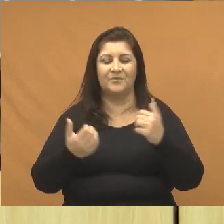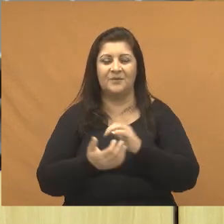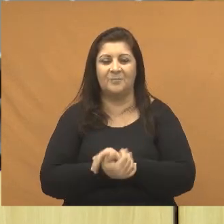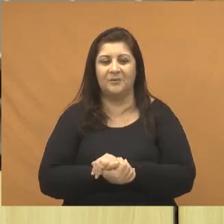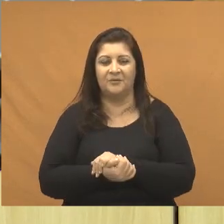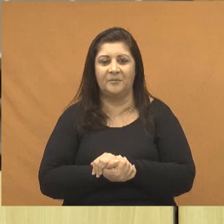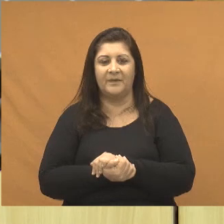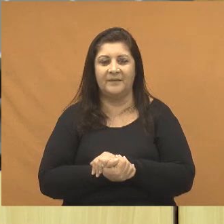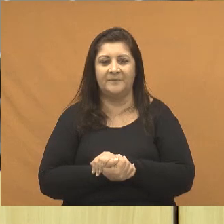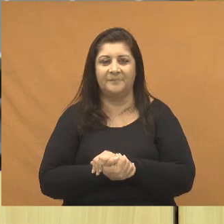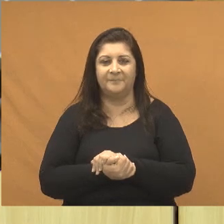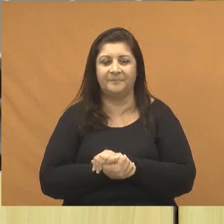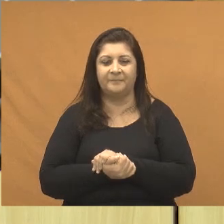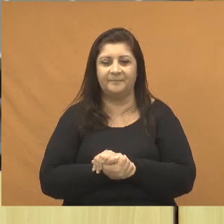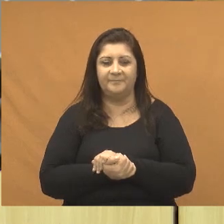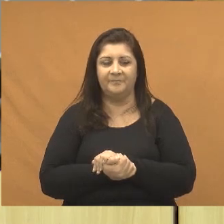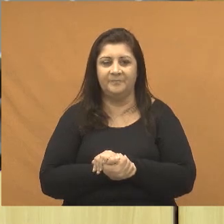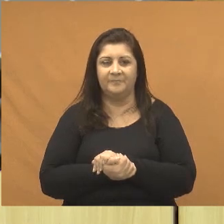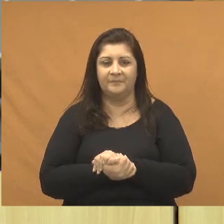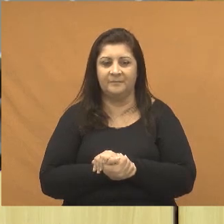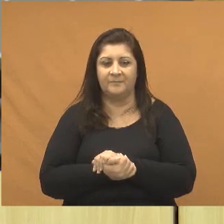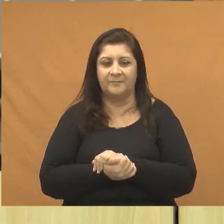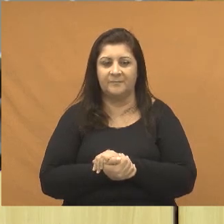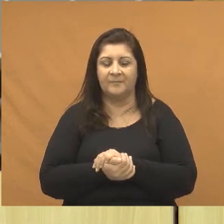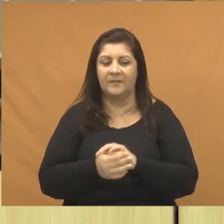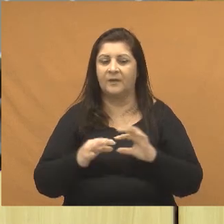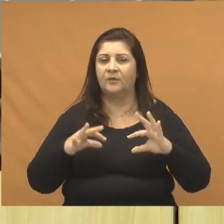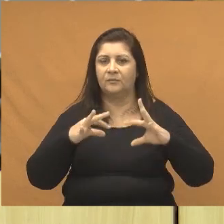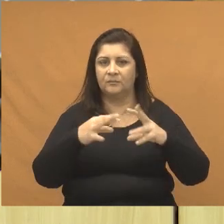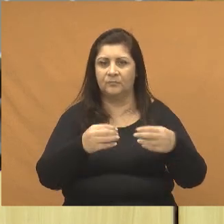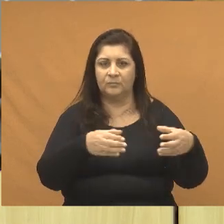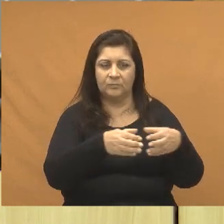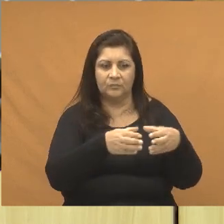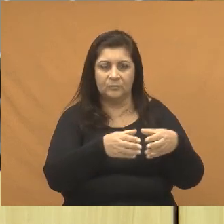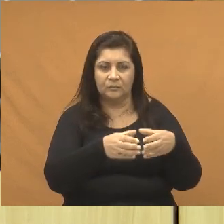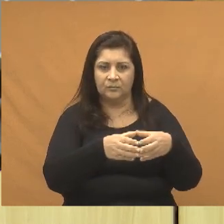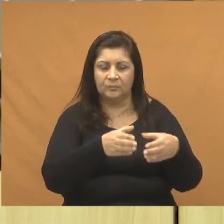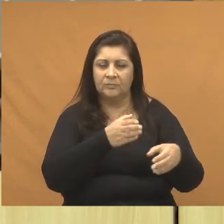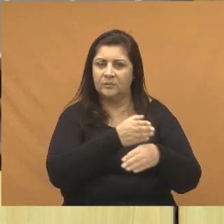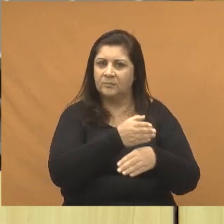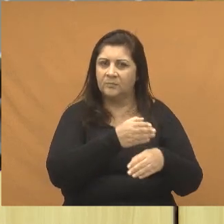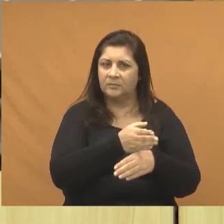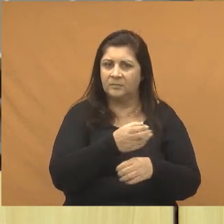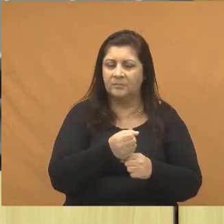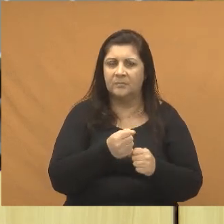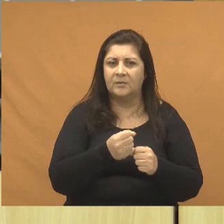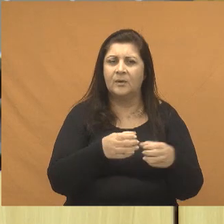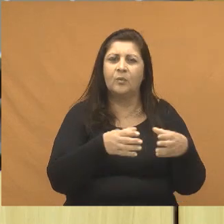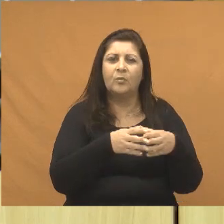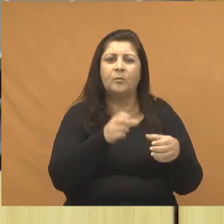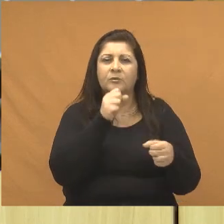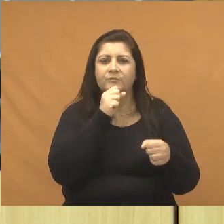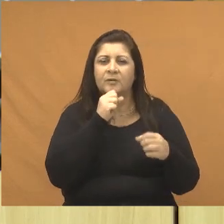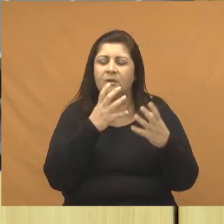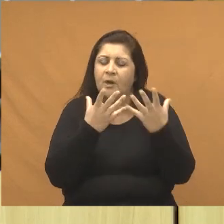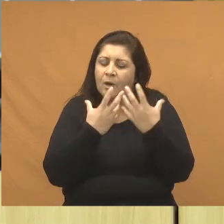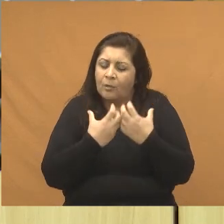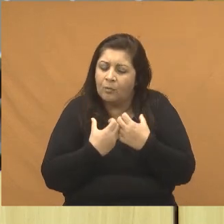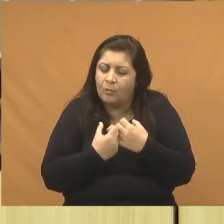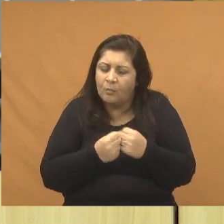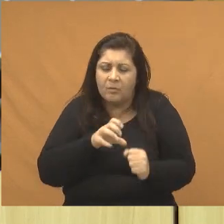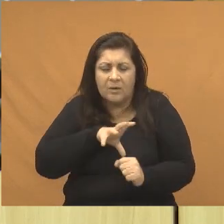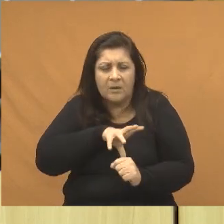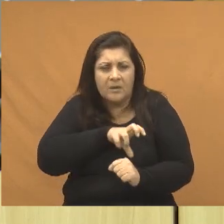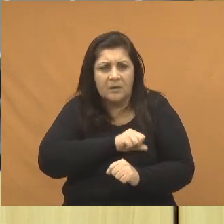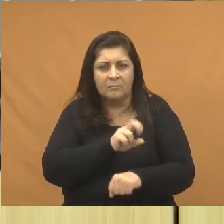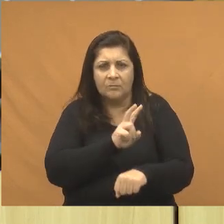unidade de propósito que existe entre as instituições de nossa cidade que acolhem, amam